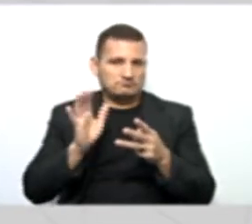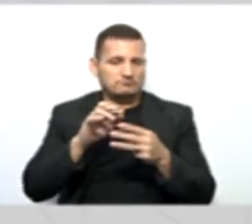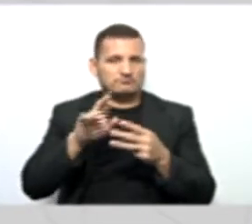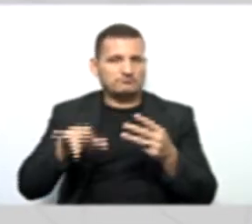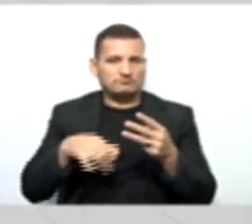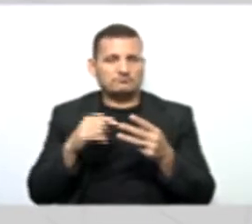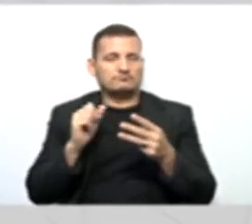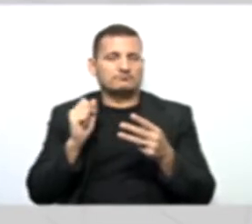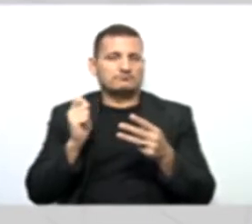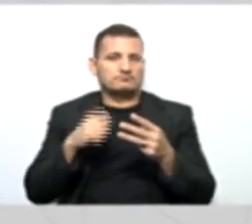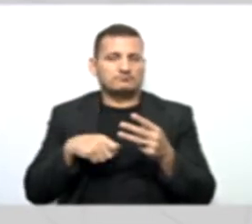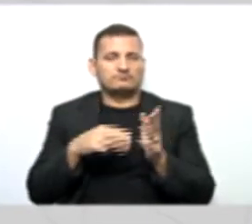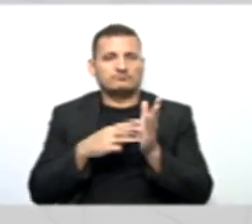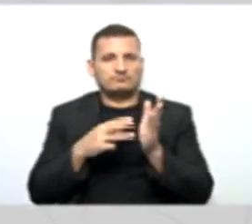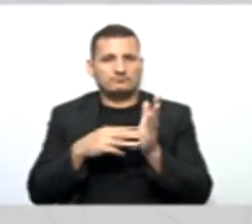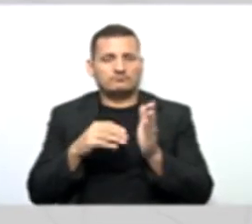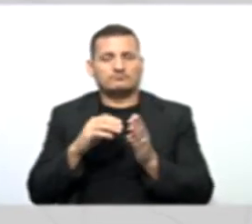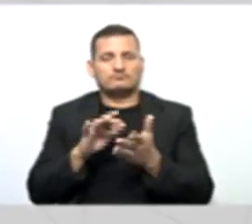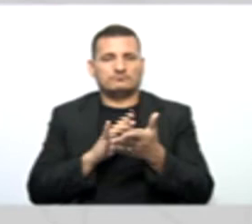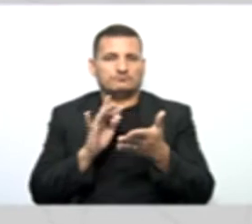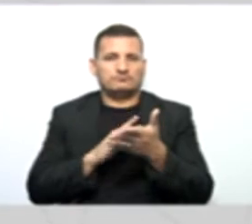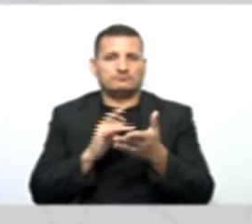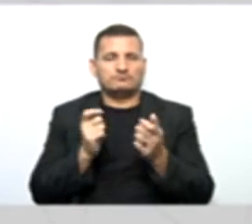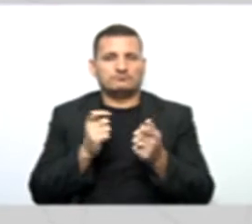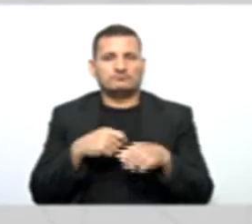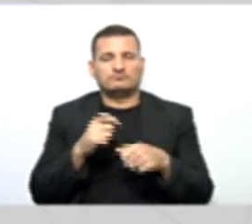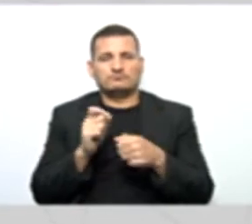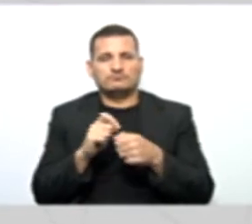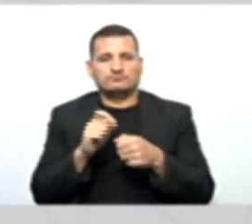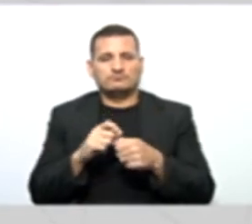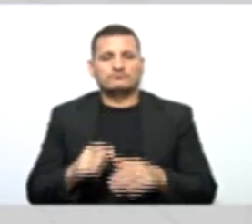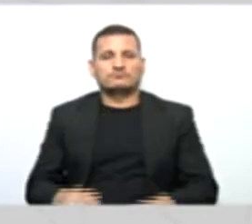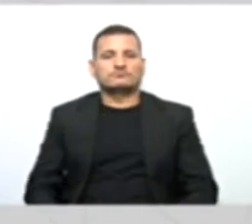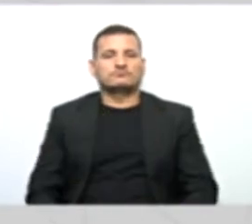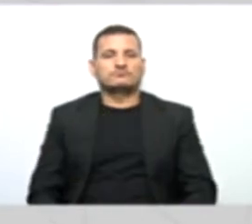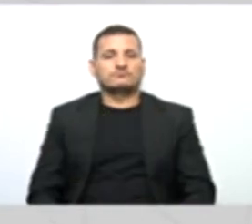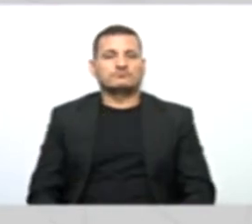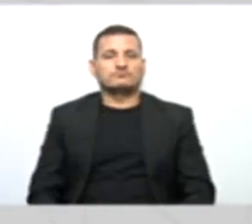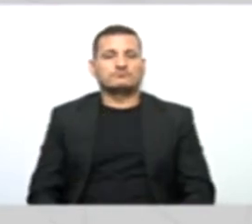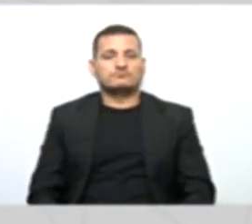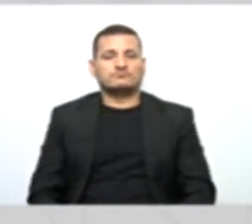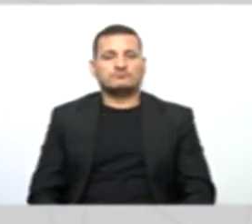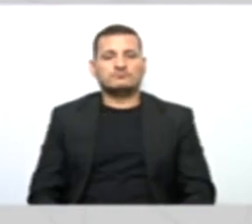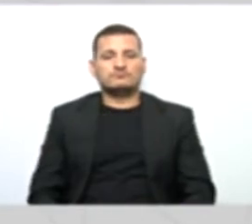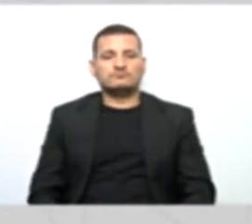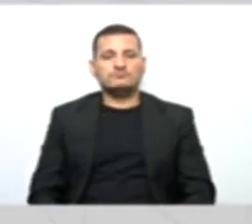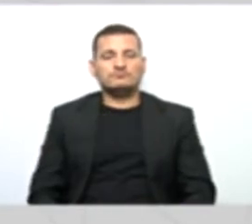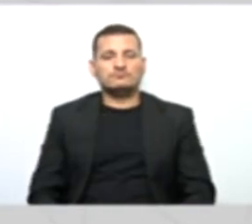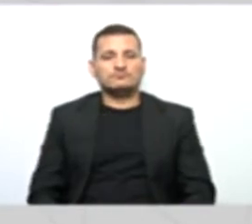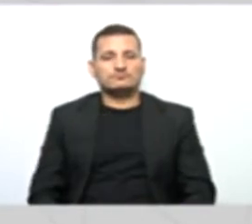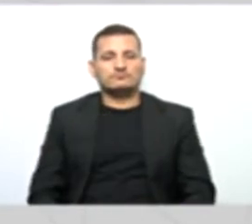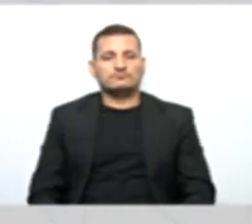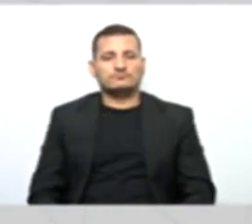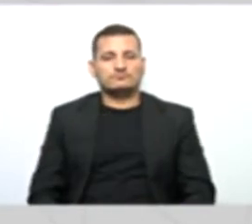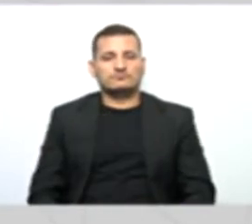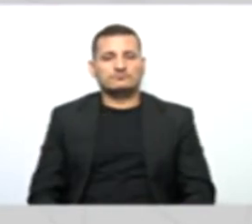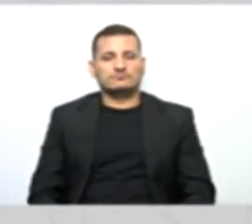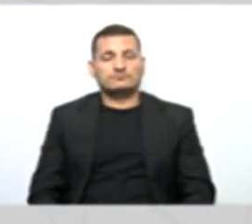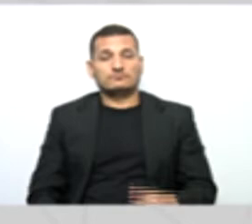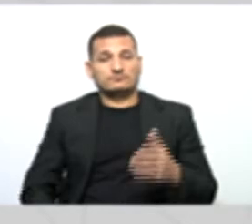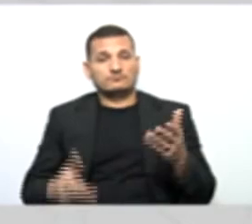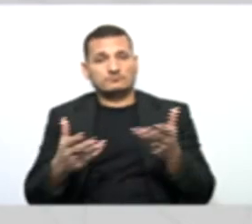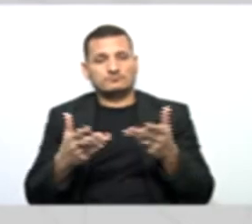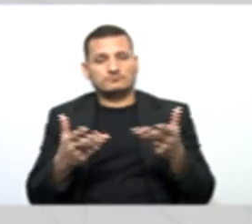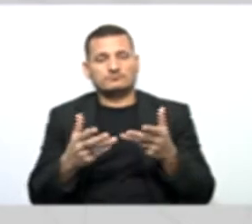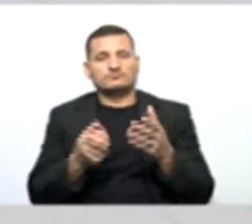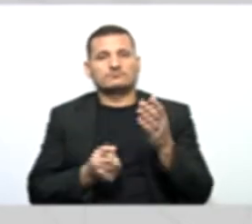ações que todo smartphone pode fazer. Agora, para ficar mais intuitivo, vamos criar essa classe utilizando a linguagem